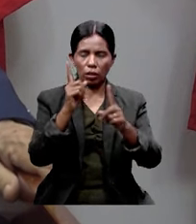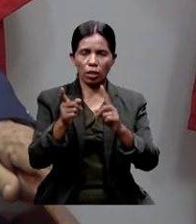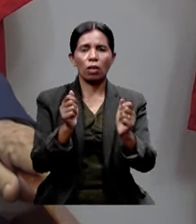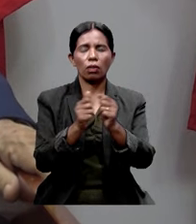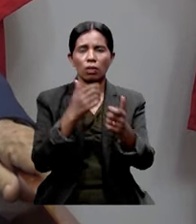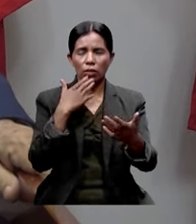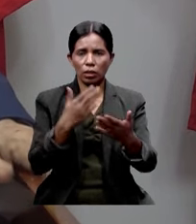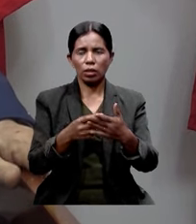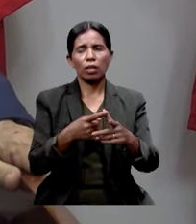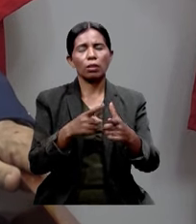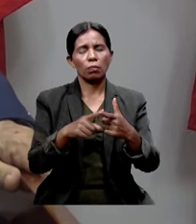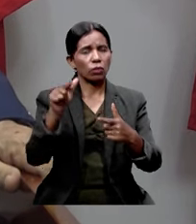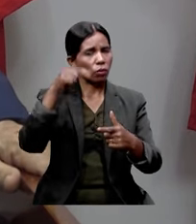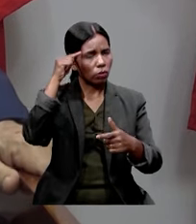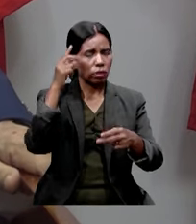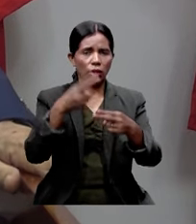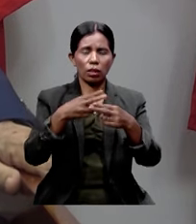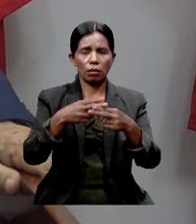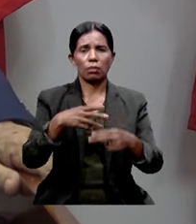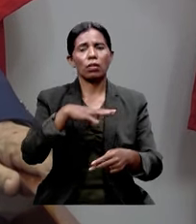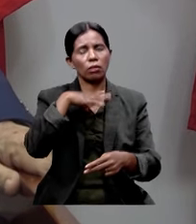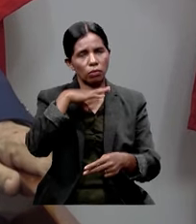Também depois o governo de Nara McFoyer.